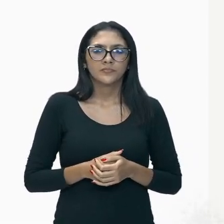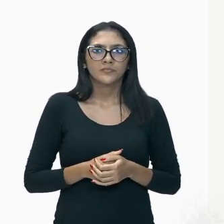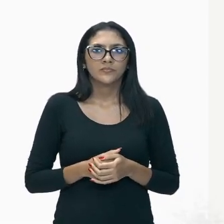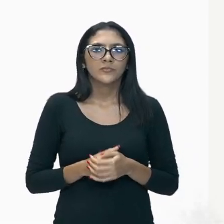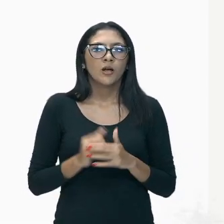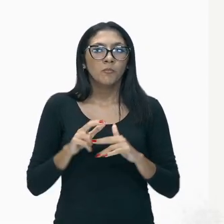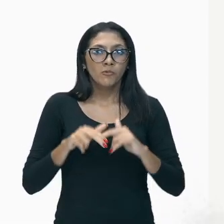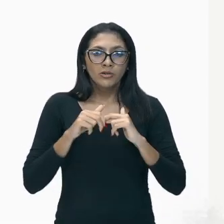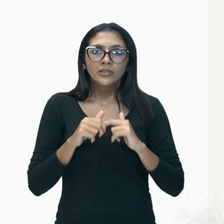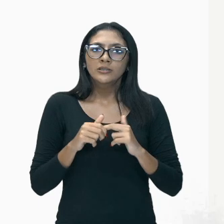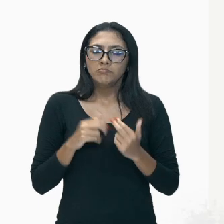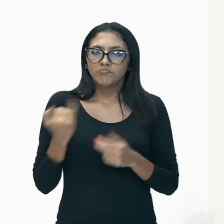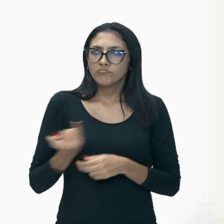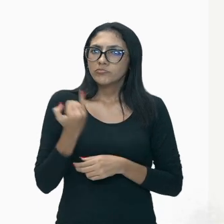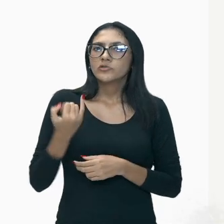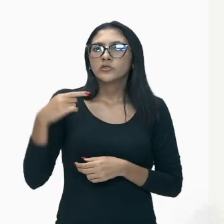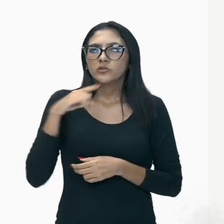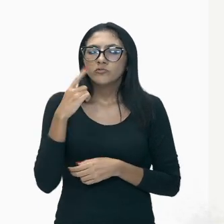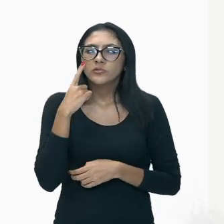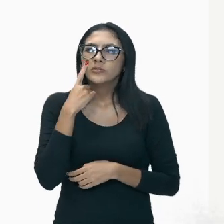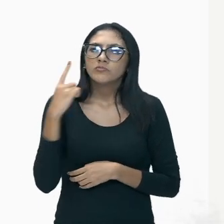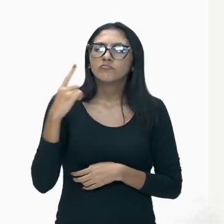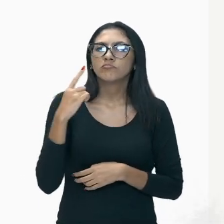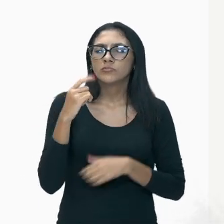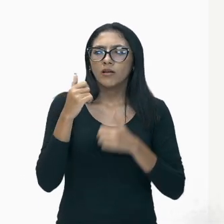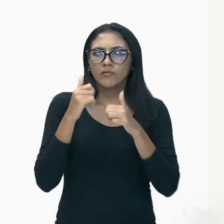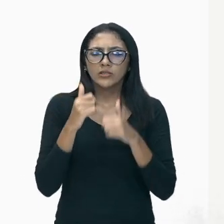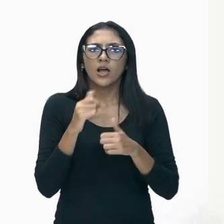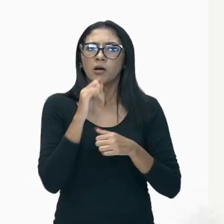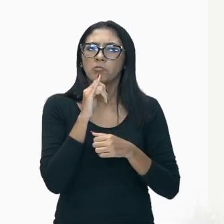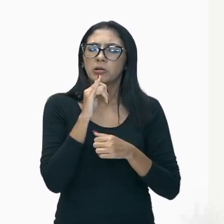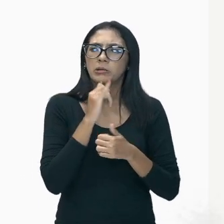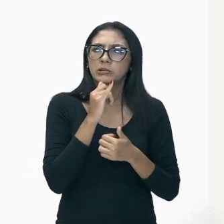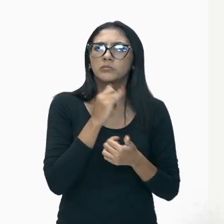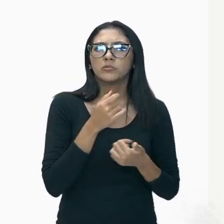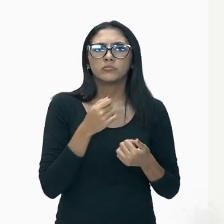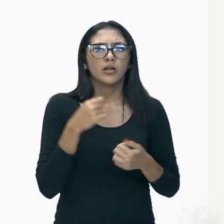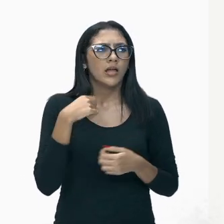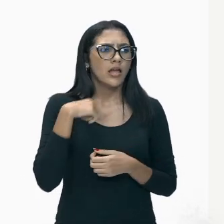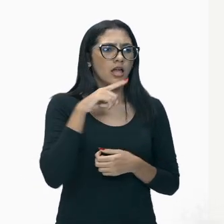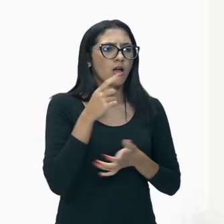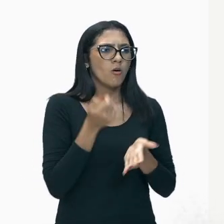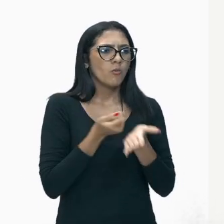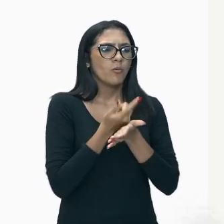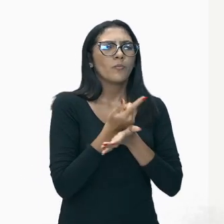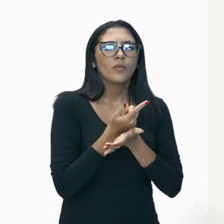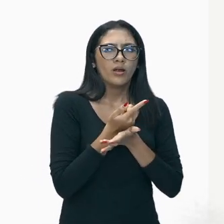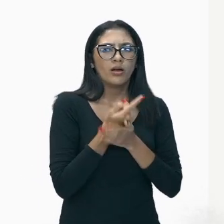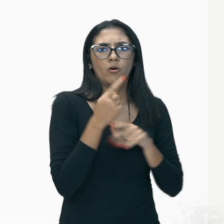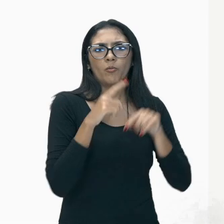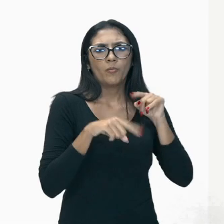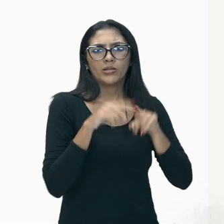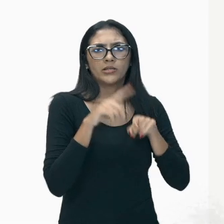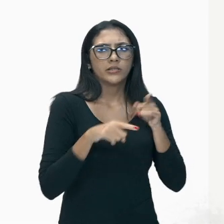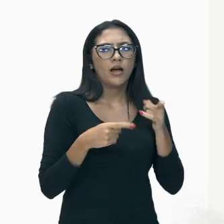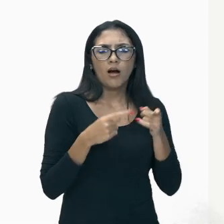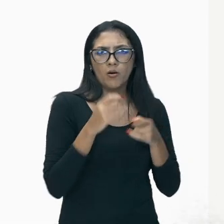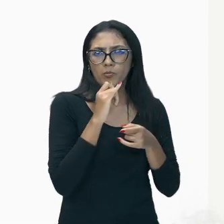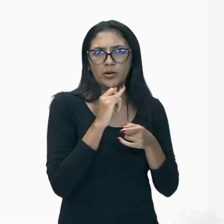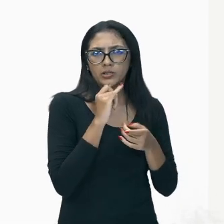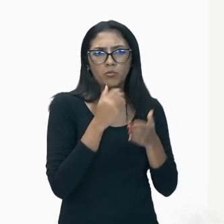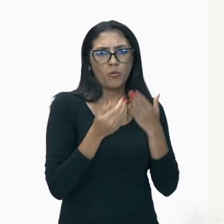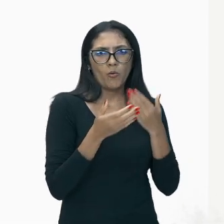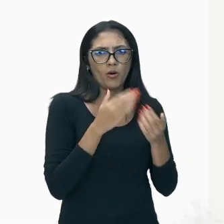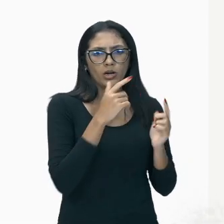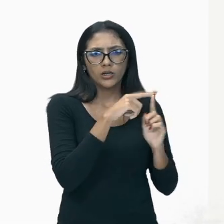você conferir quando você tiver de comprar algum eletrodoméstico e perceber nas